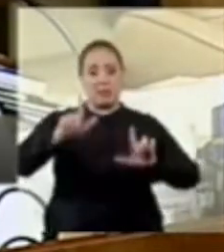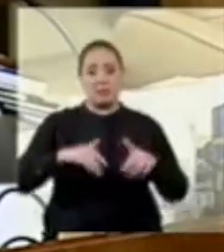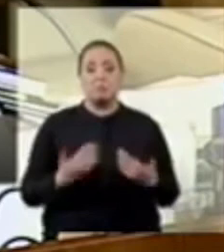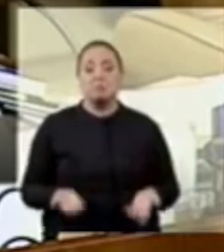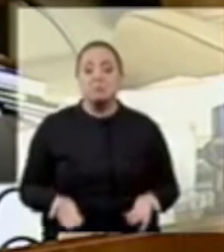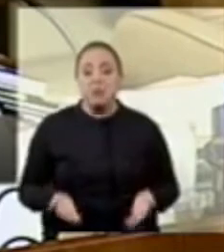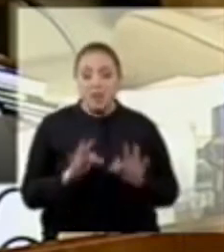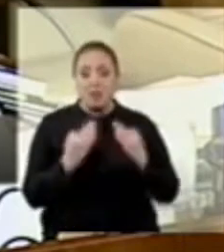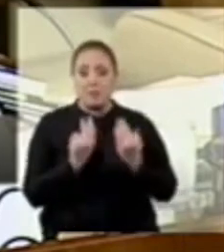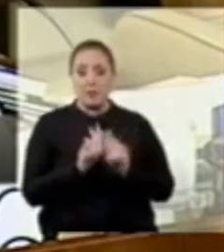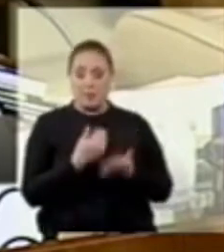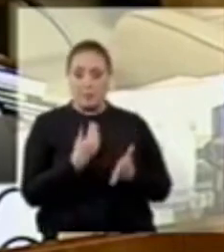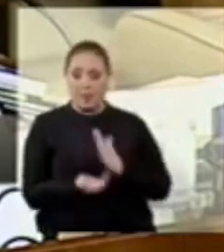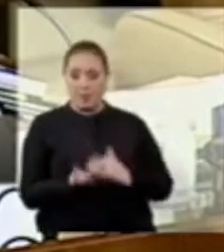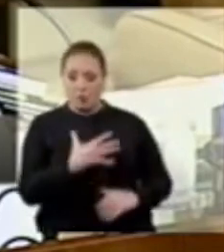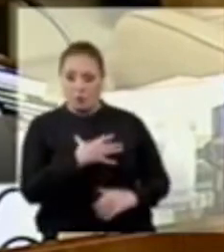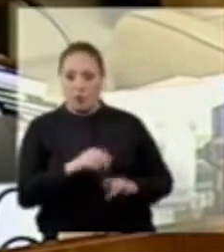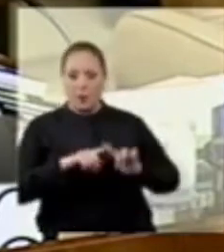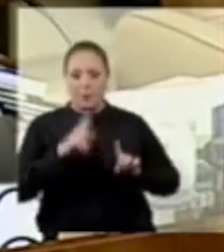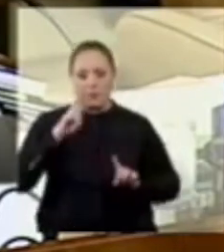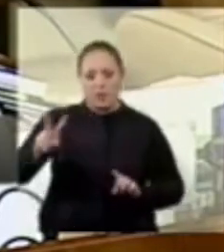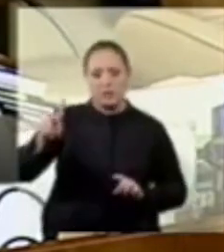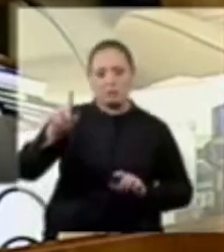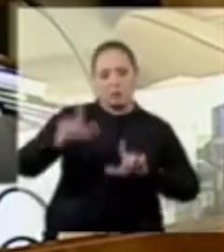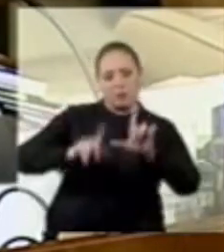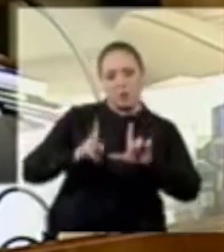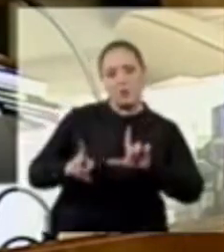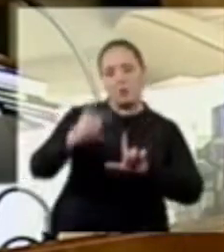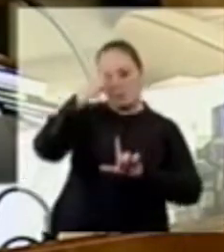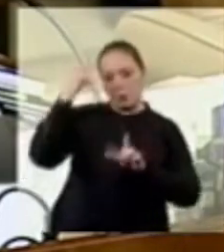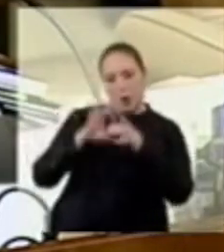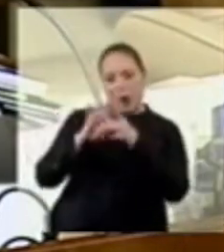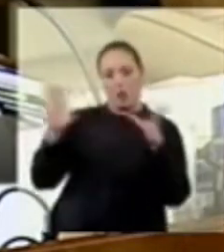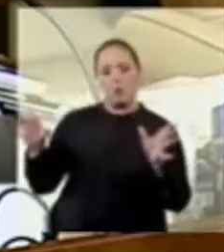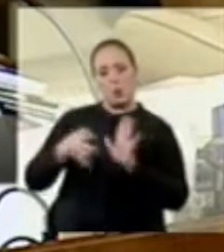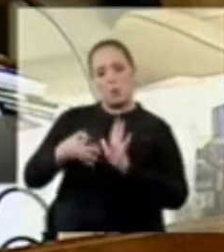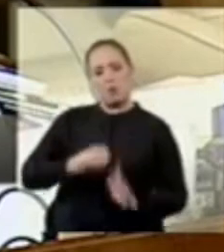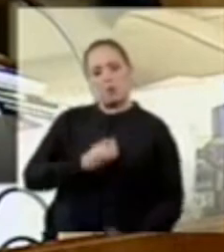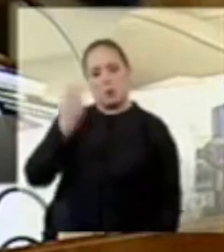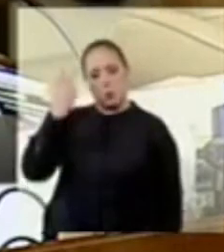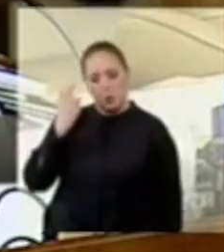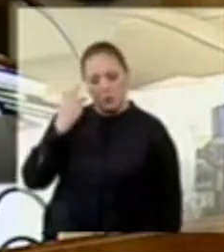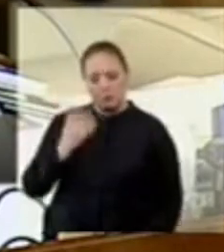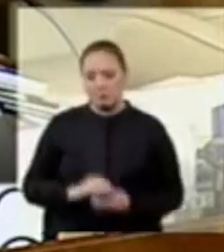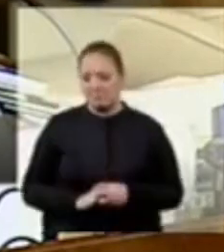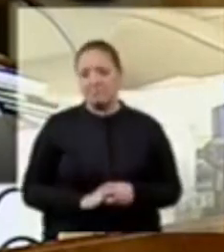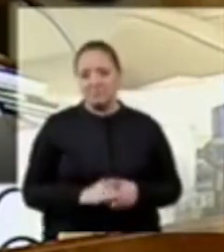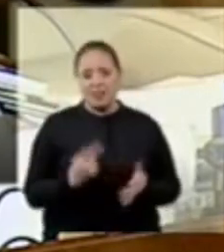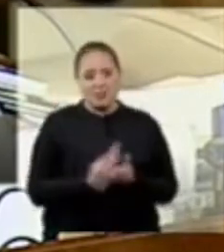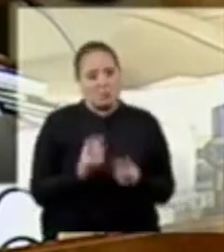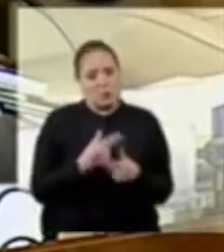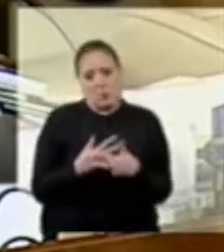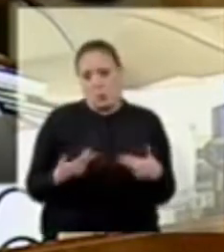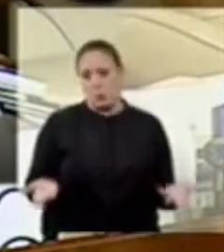tem que conviver com o sofrimento da a mais absoluta impunidade há casos bizarros como